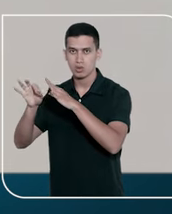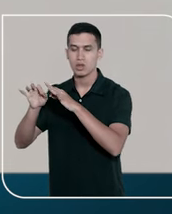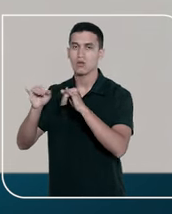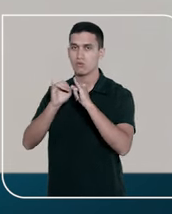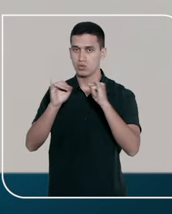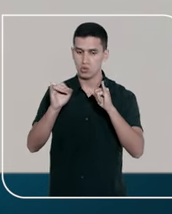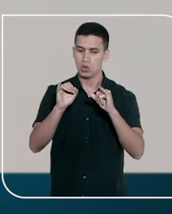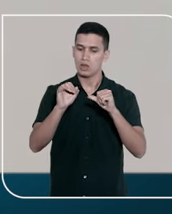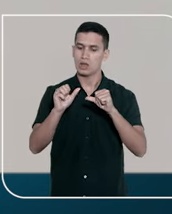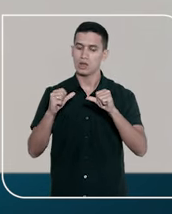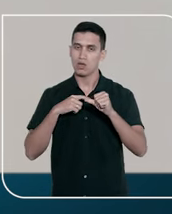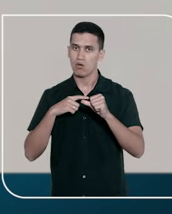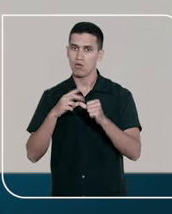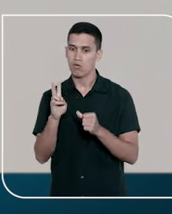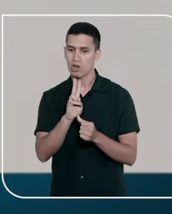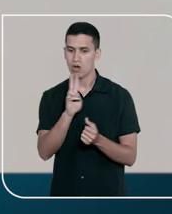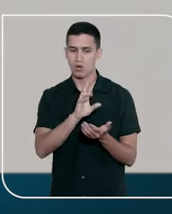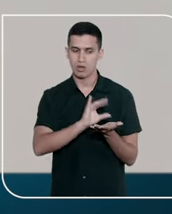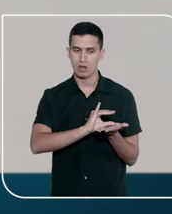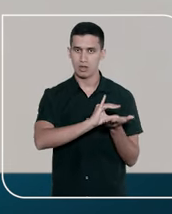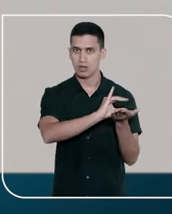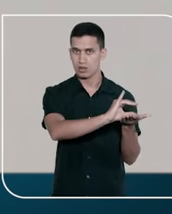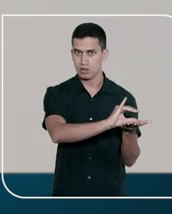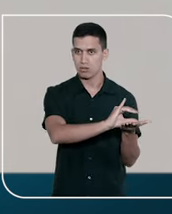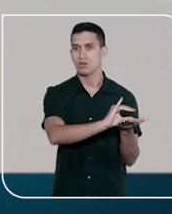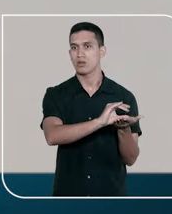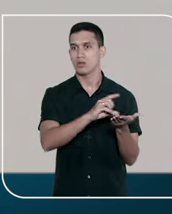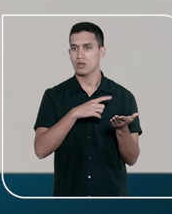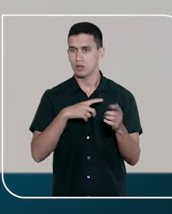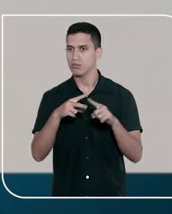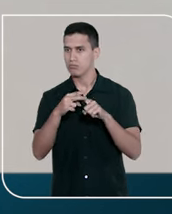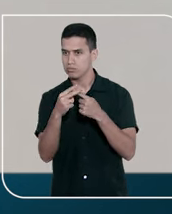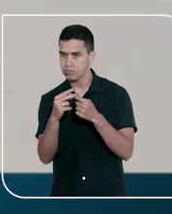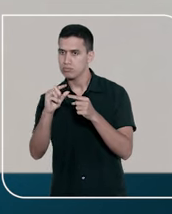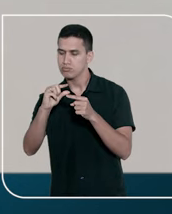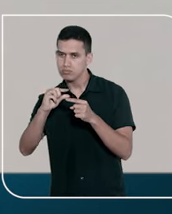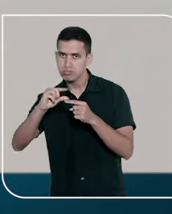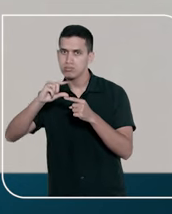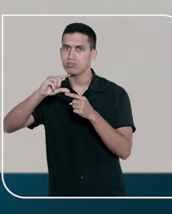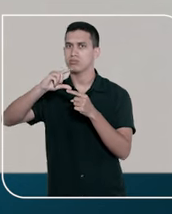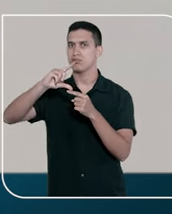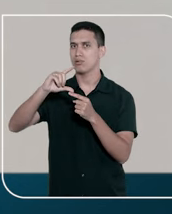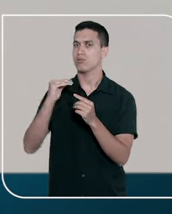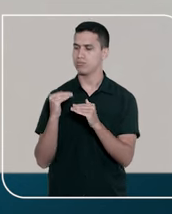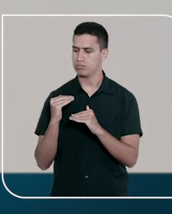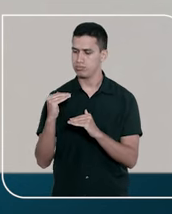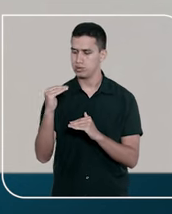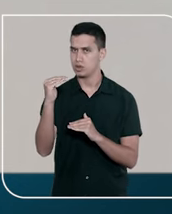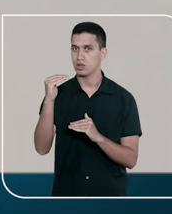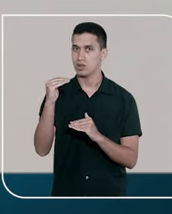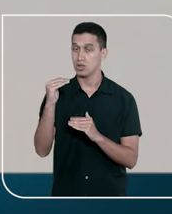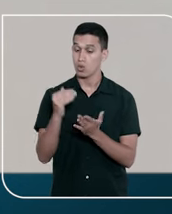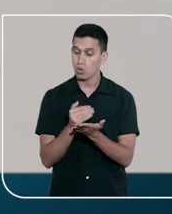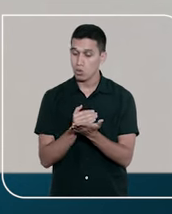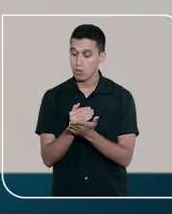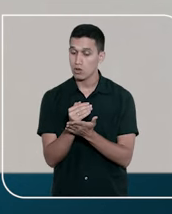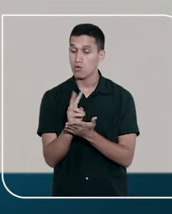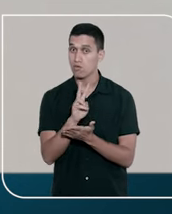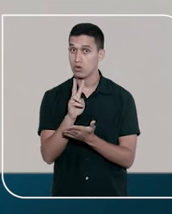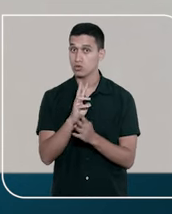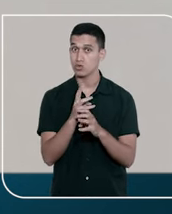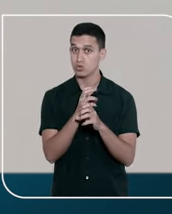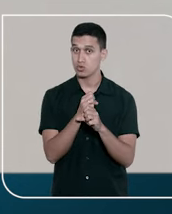atualizações dos valores indenizatórios de tempos em tempos. Inicialmente, o valor equivalia a